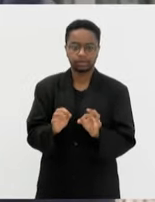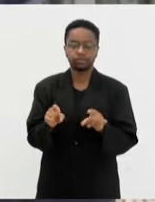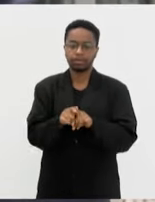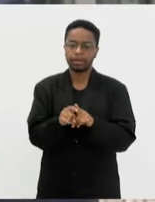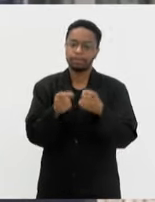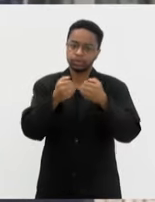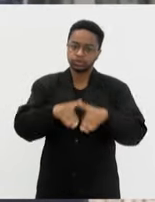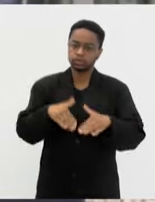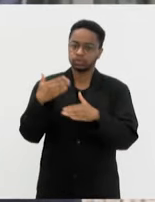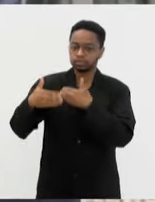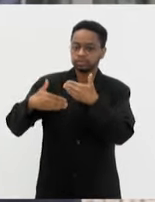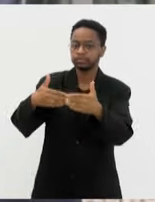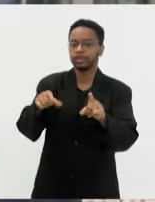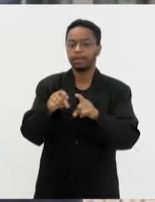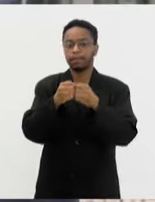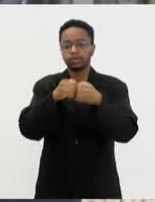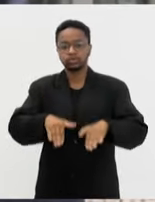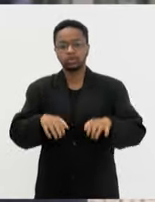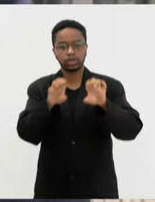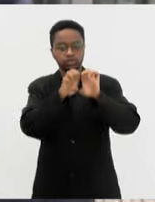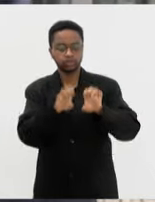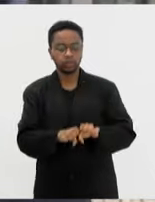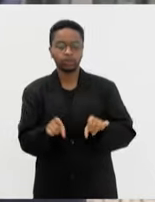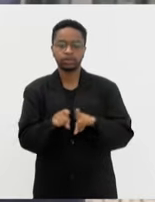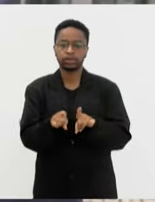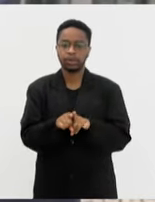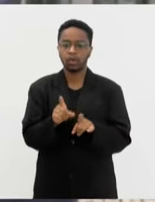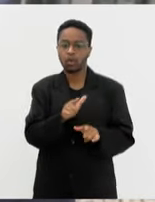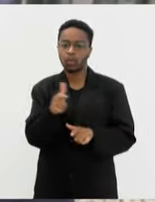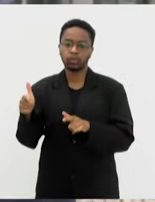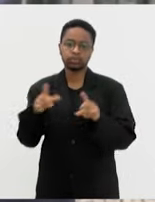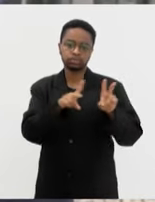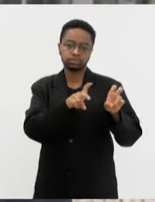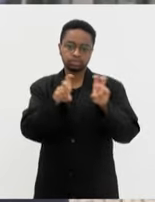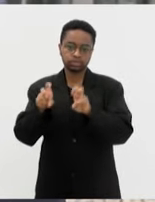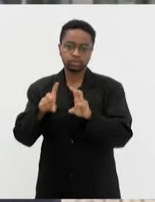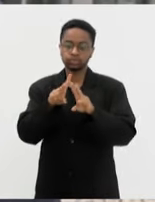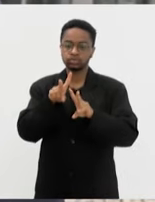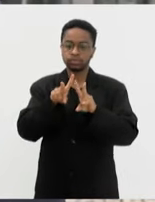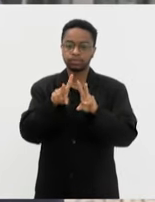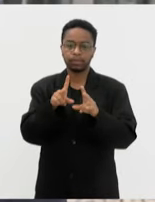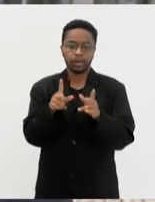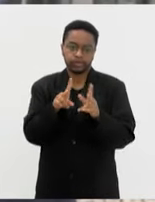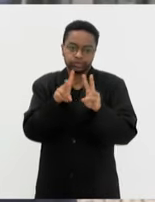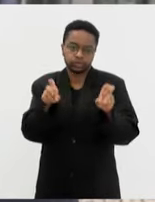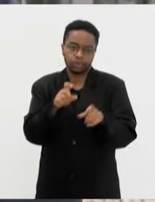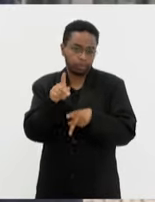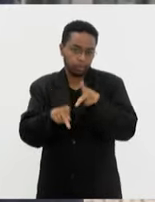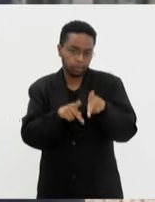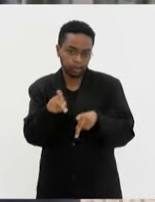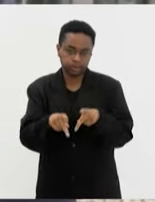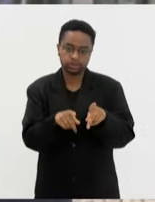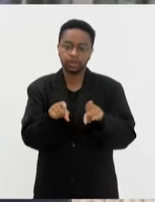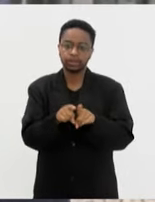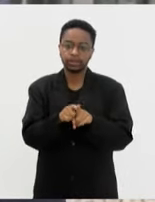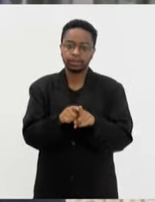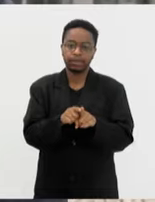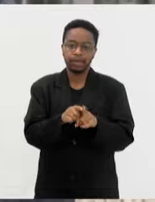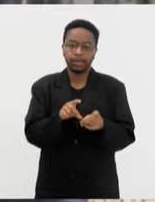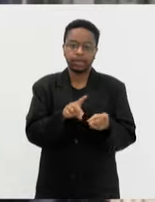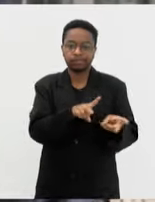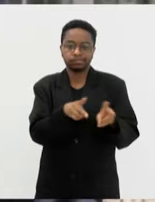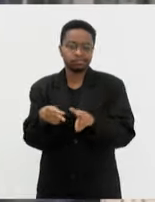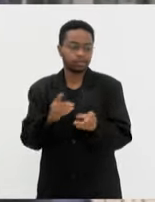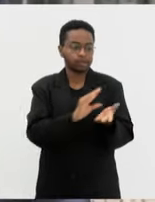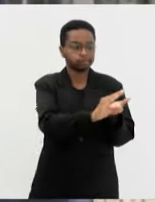desenvolvimento, além de outras questões relacionadas ao populismo, à transferência equivocada de renda